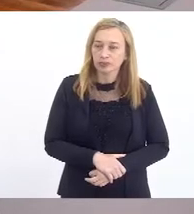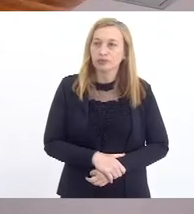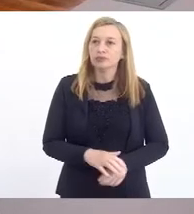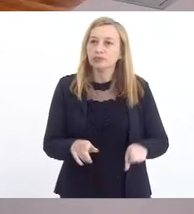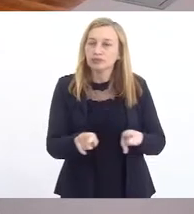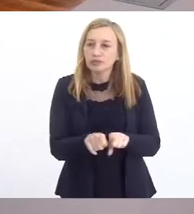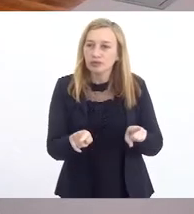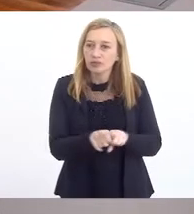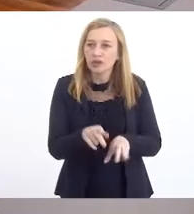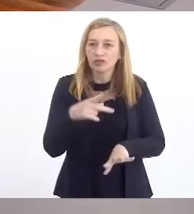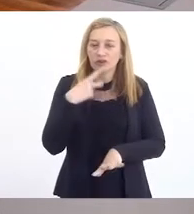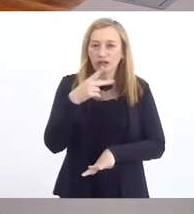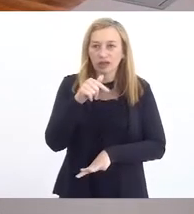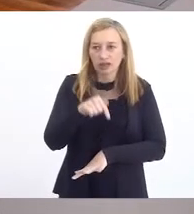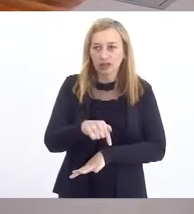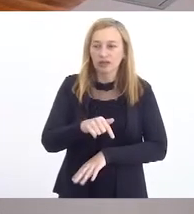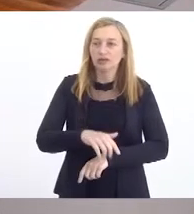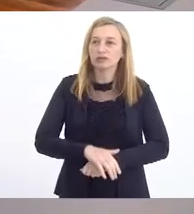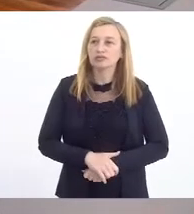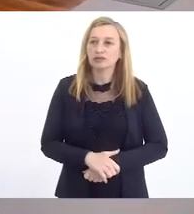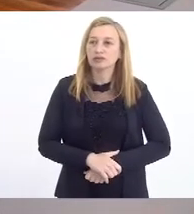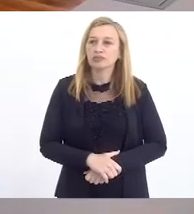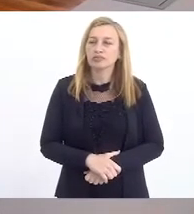cumprimentar aqui presente